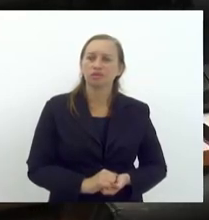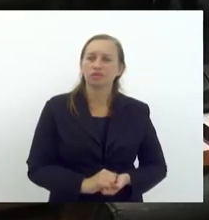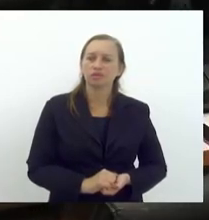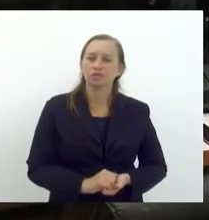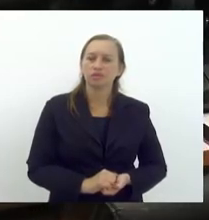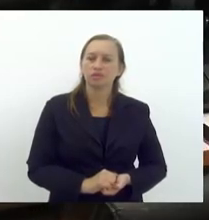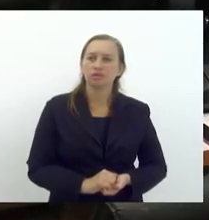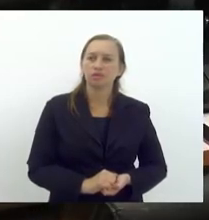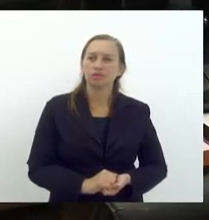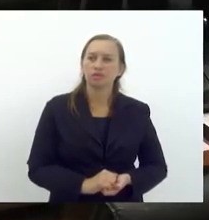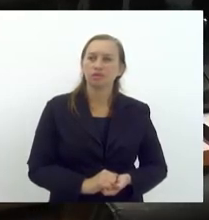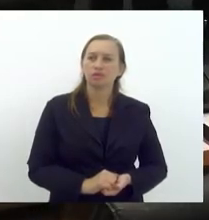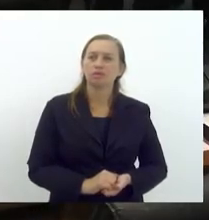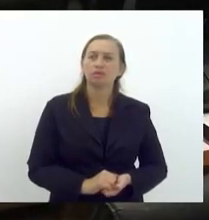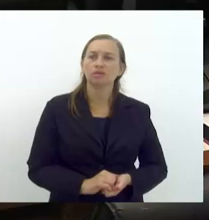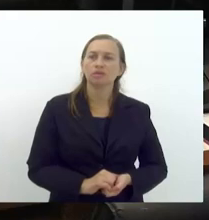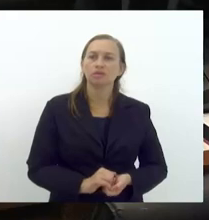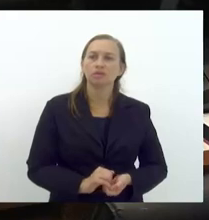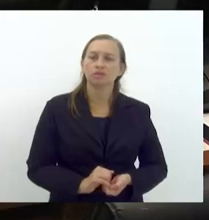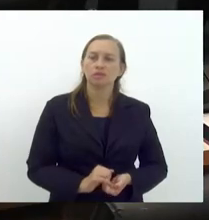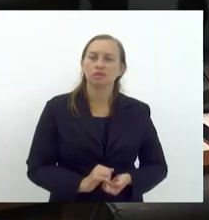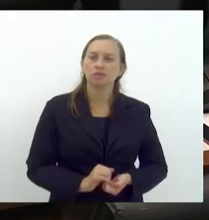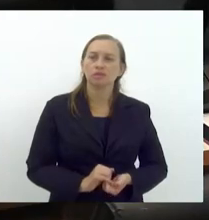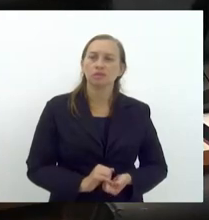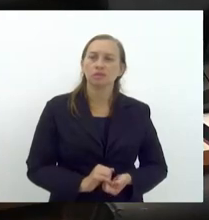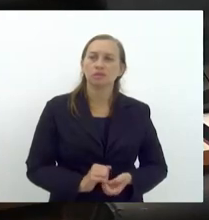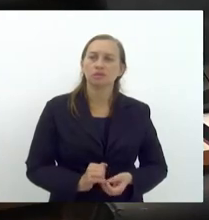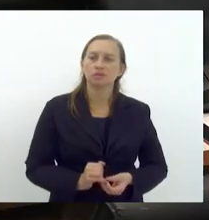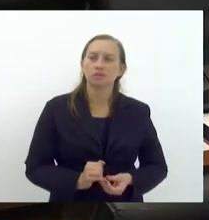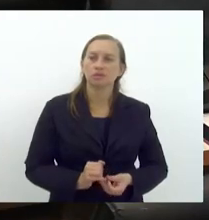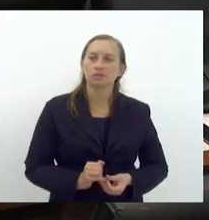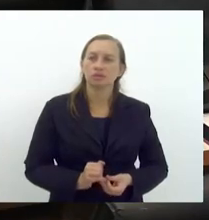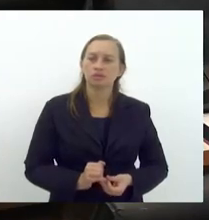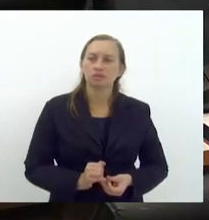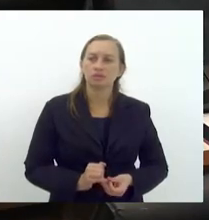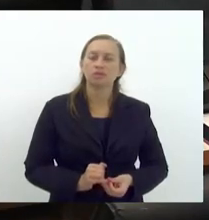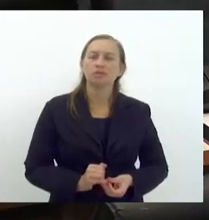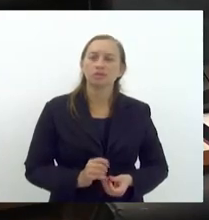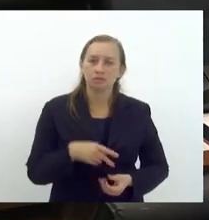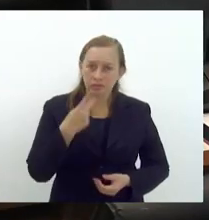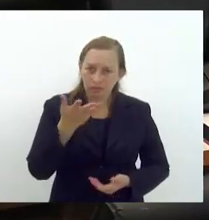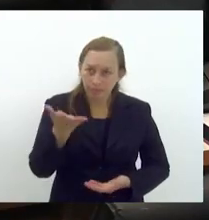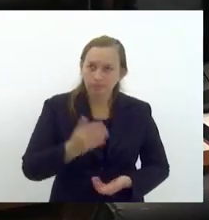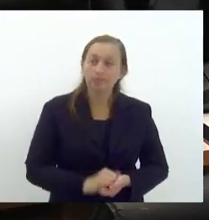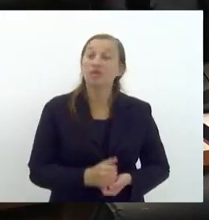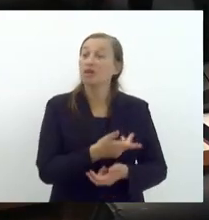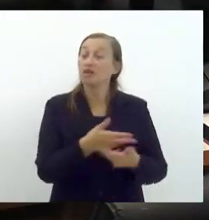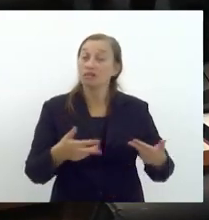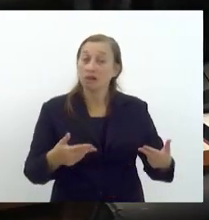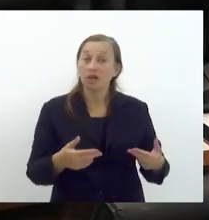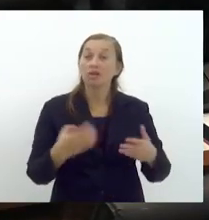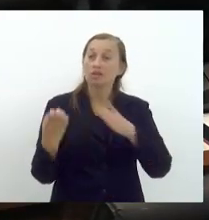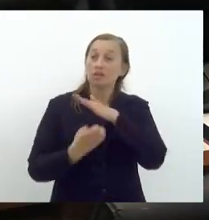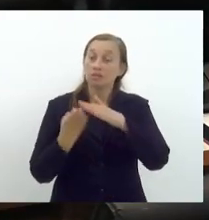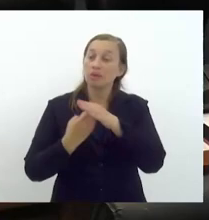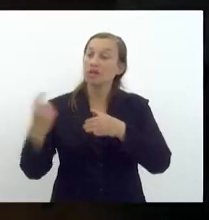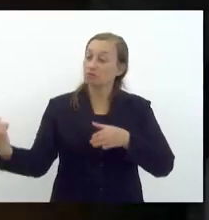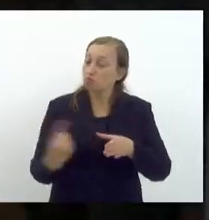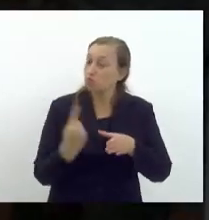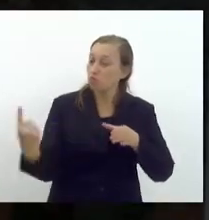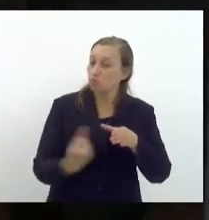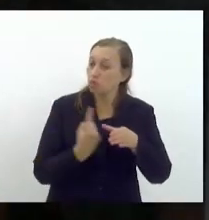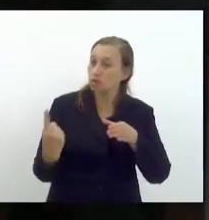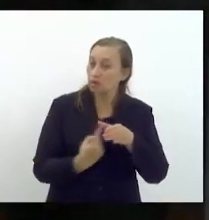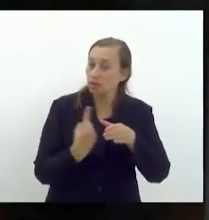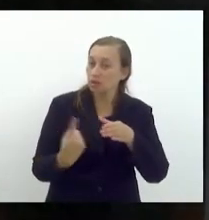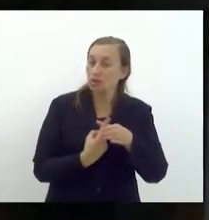não eu tô falando Deputado que tá sem voz fala várias empresas que já vieram para o